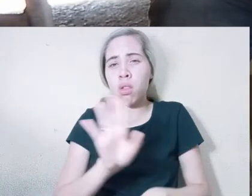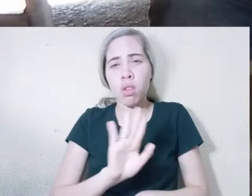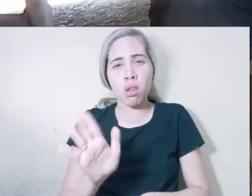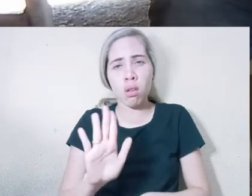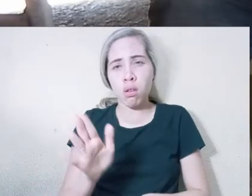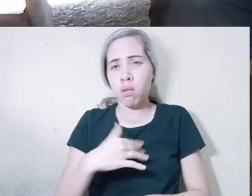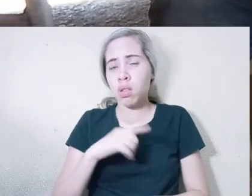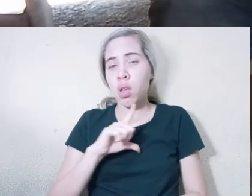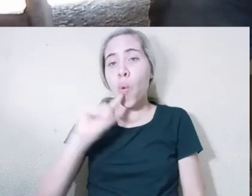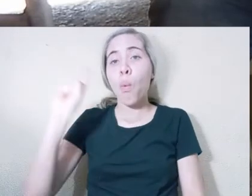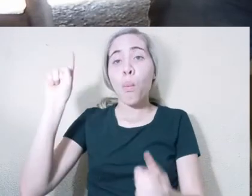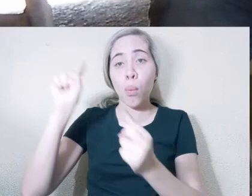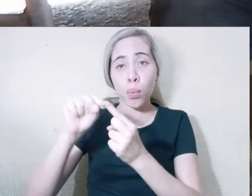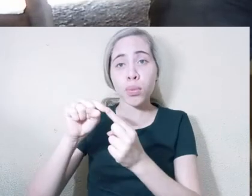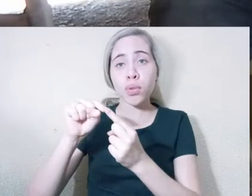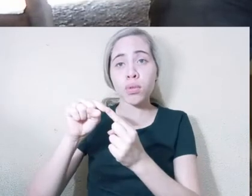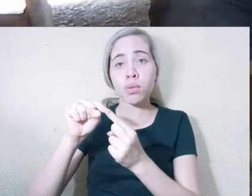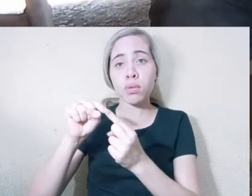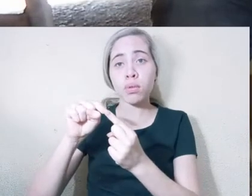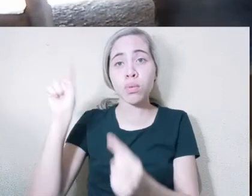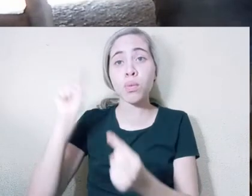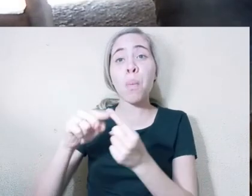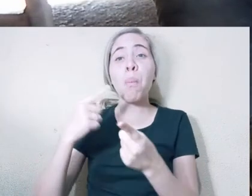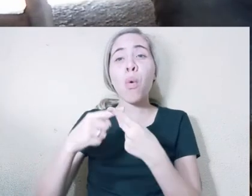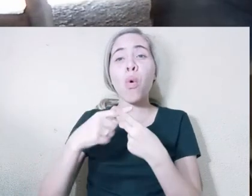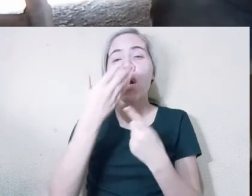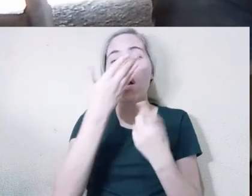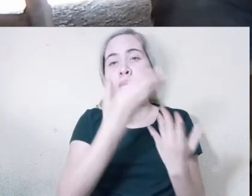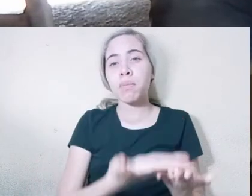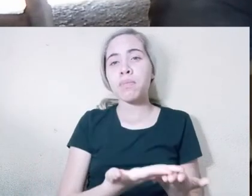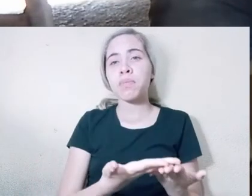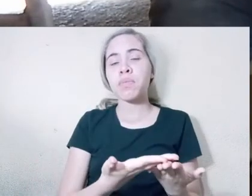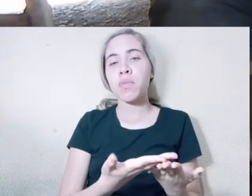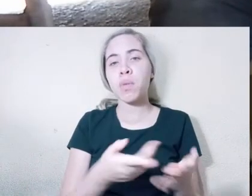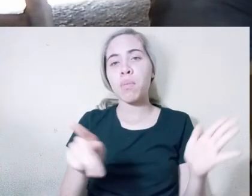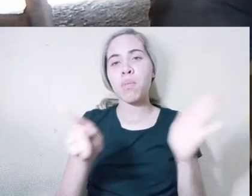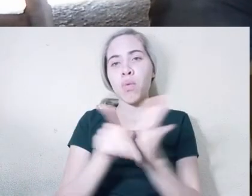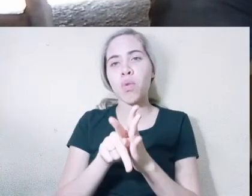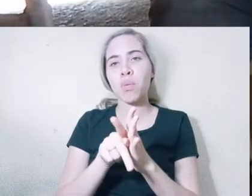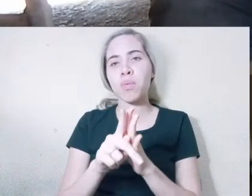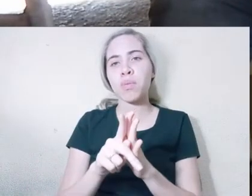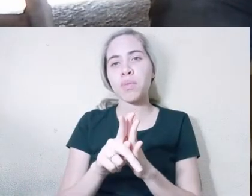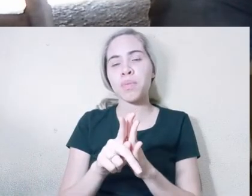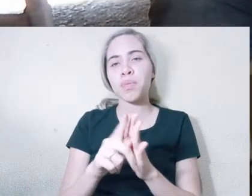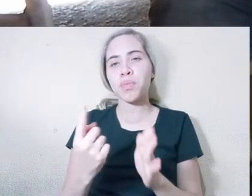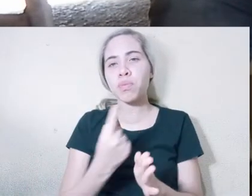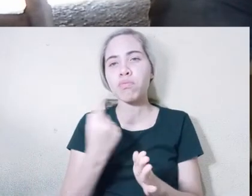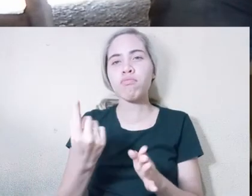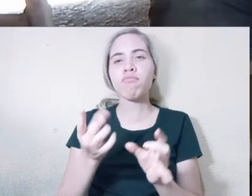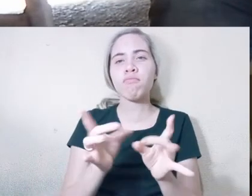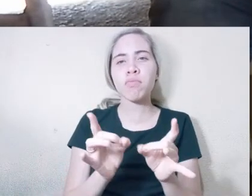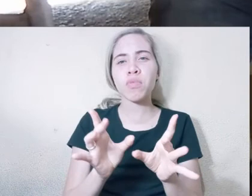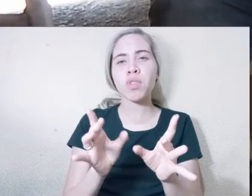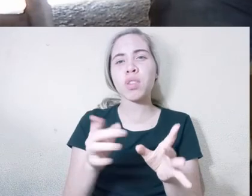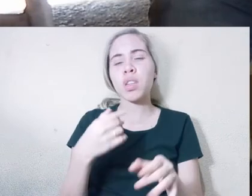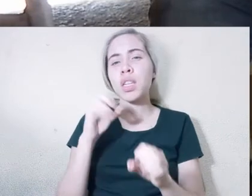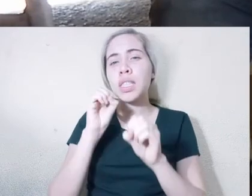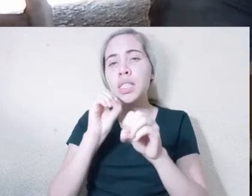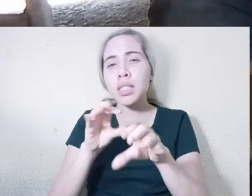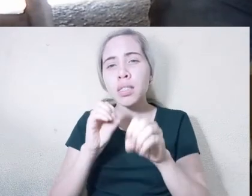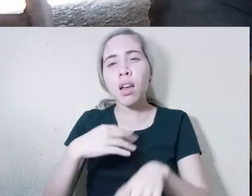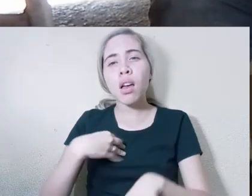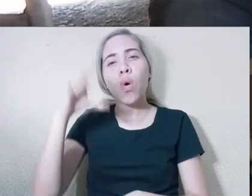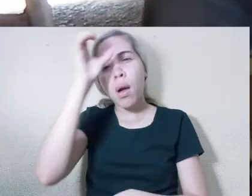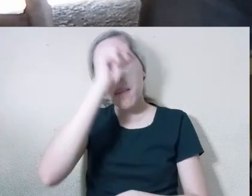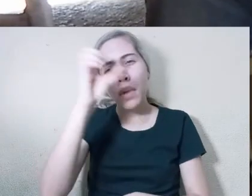né, do objetivo que a gente tem. Certo. Porque isso aqui mesmo, eu aprendi praticamente sozinho. O pessoal não